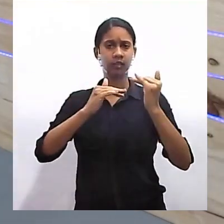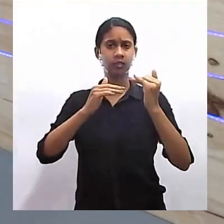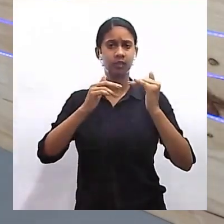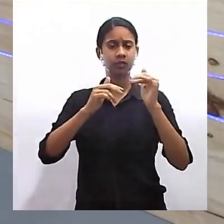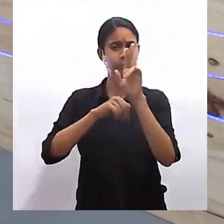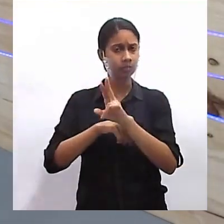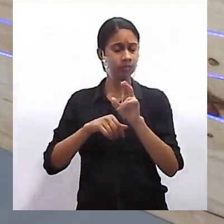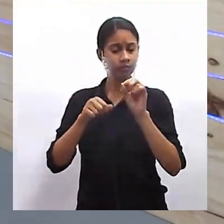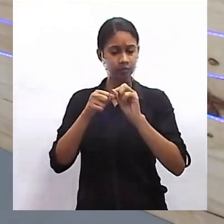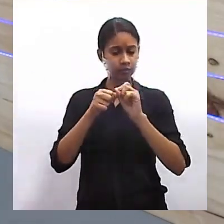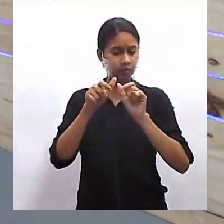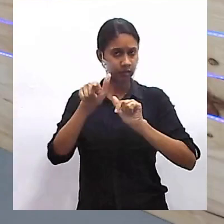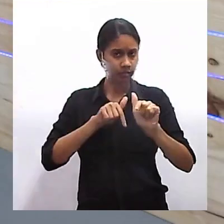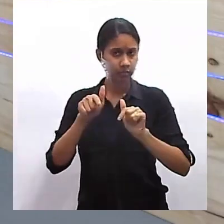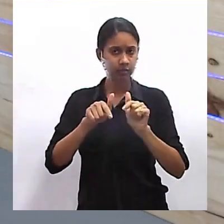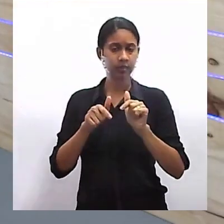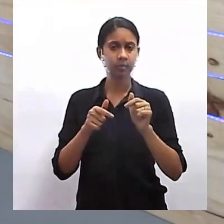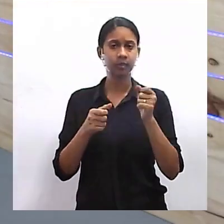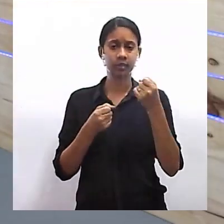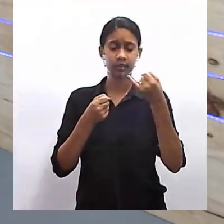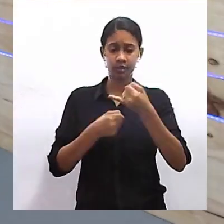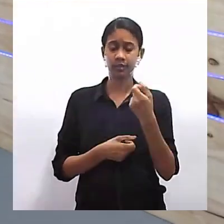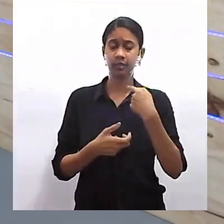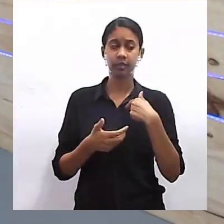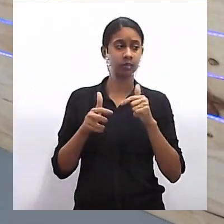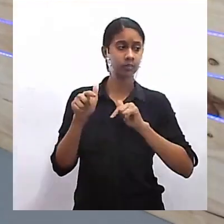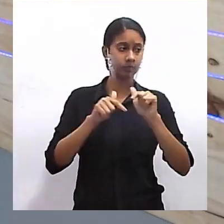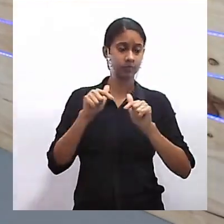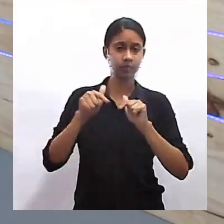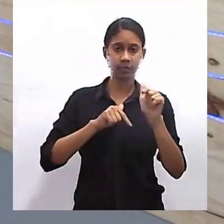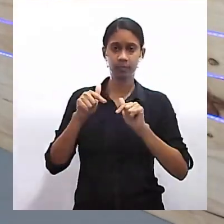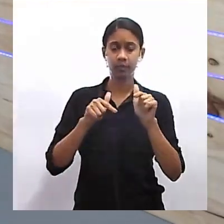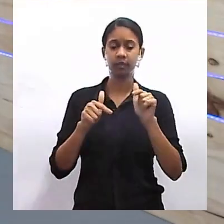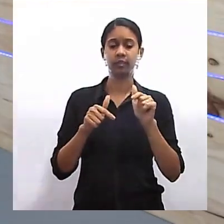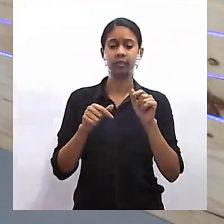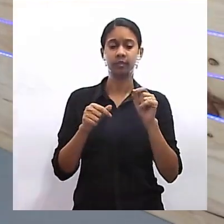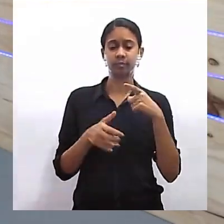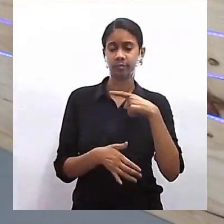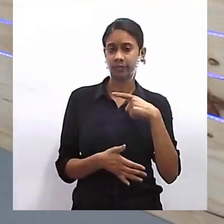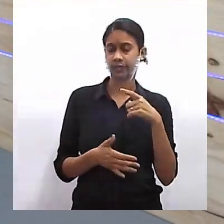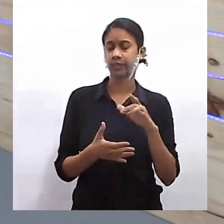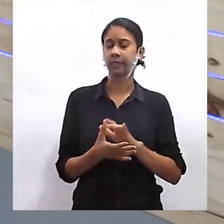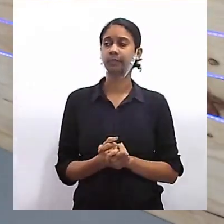próprio agendamento. Se eu sou um CD e eu tenho